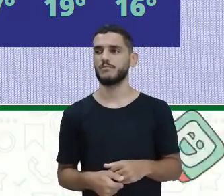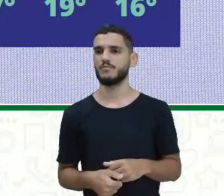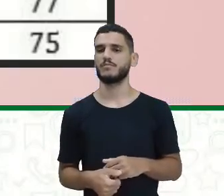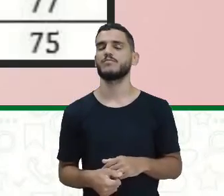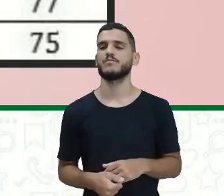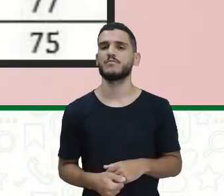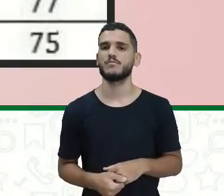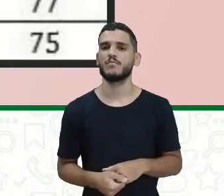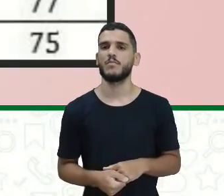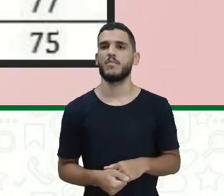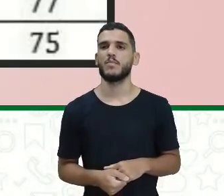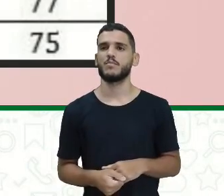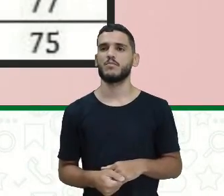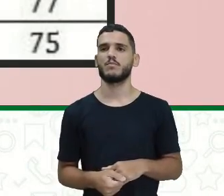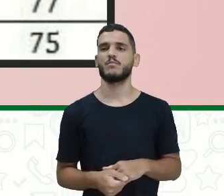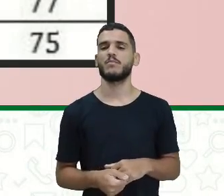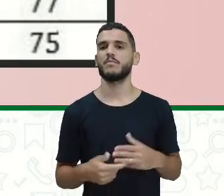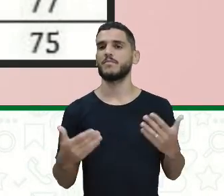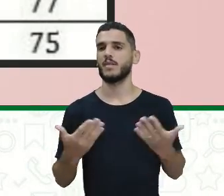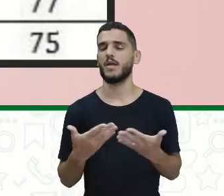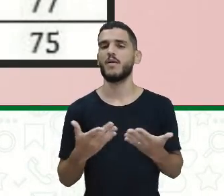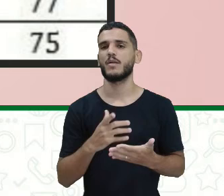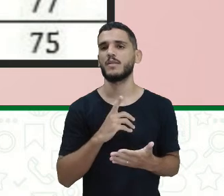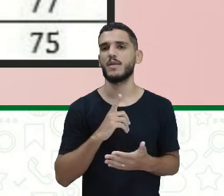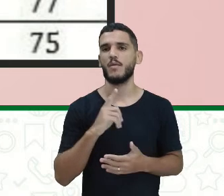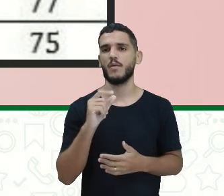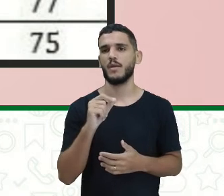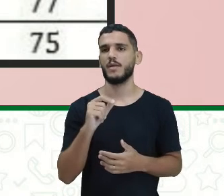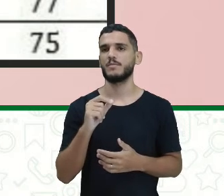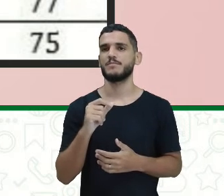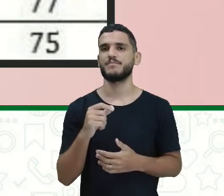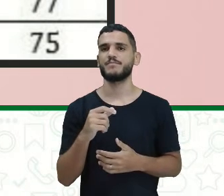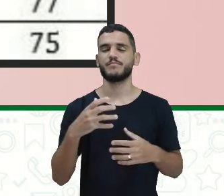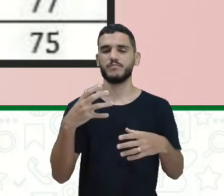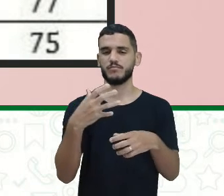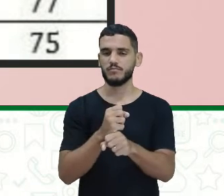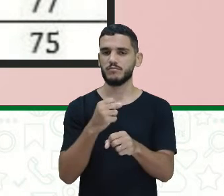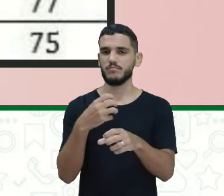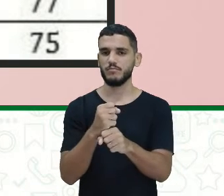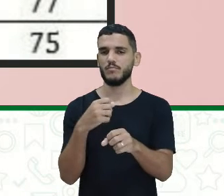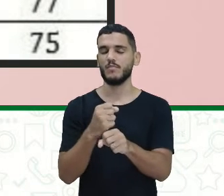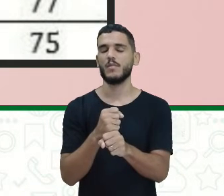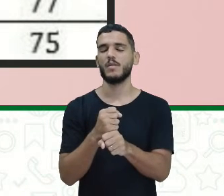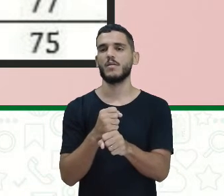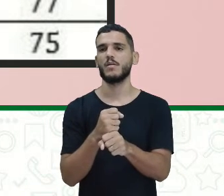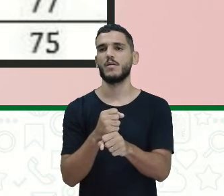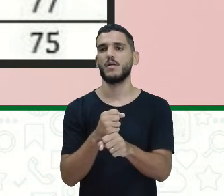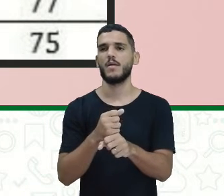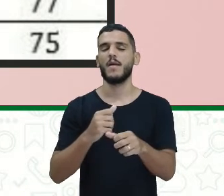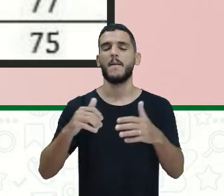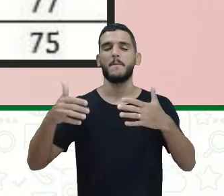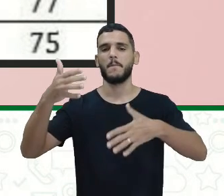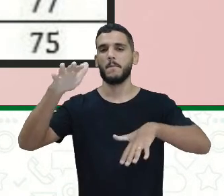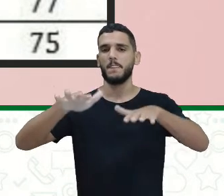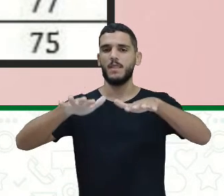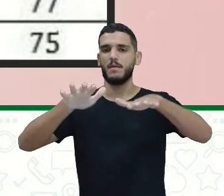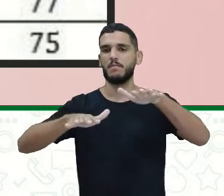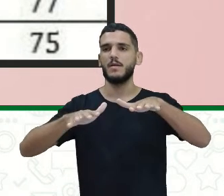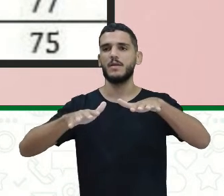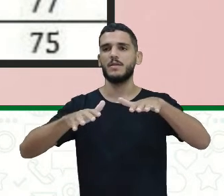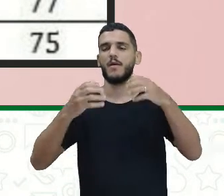só. Aí agora eu tenho, calcule a média dos pesos dos alunos. Olha